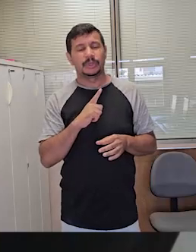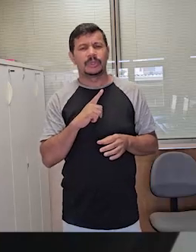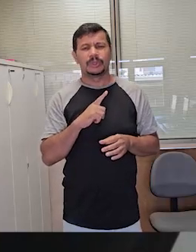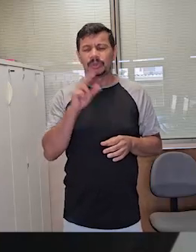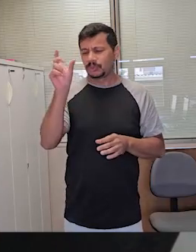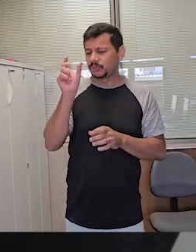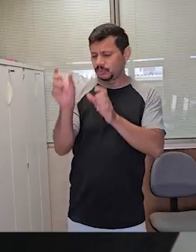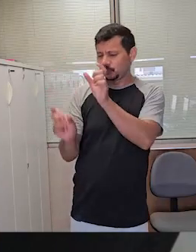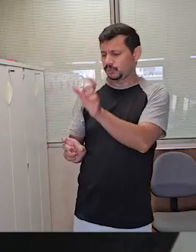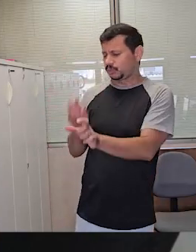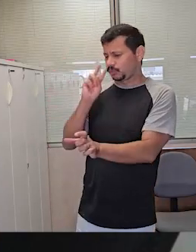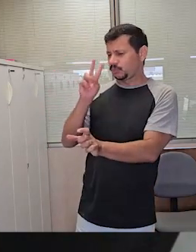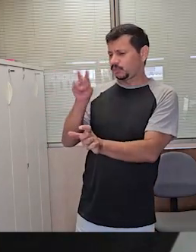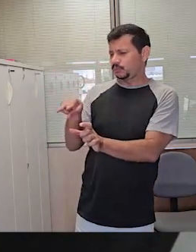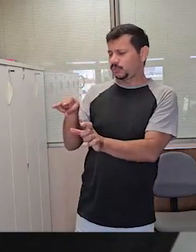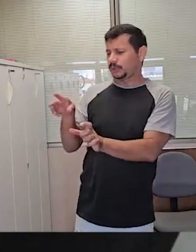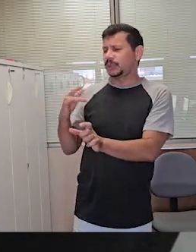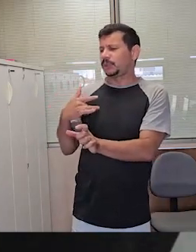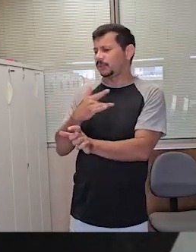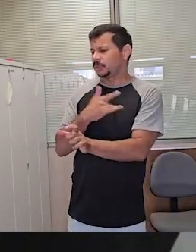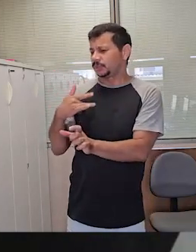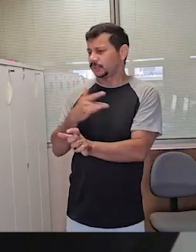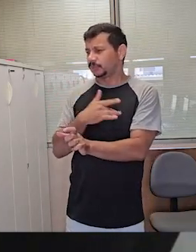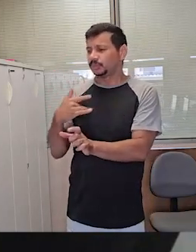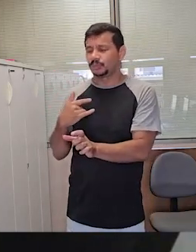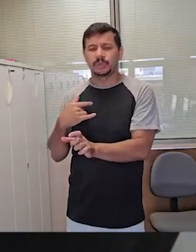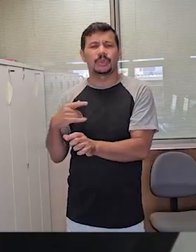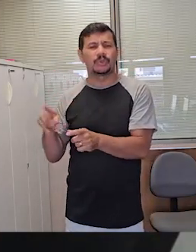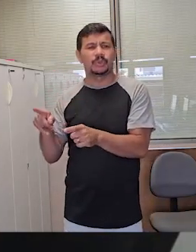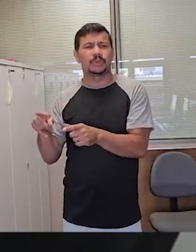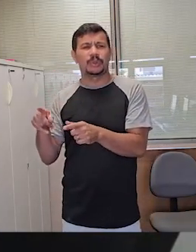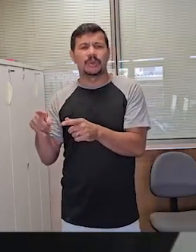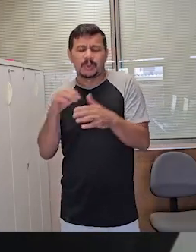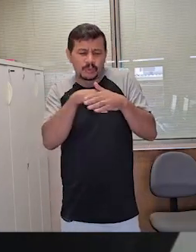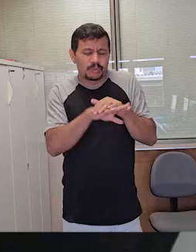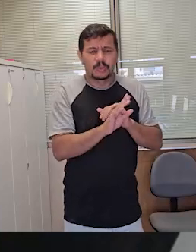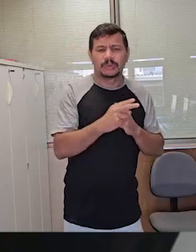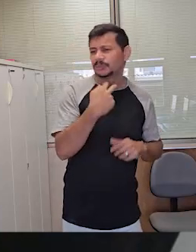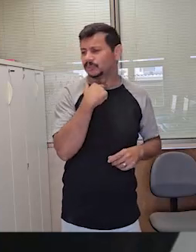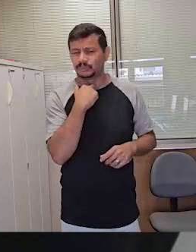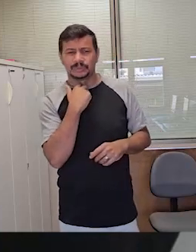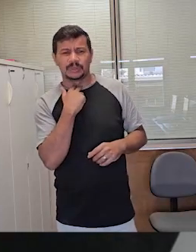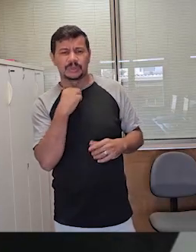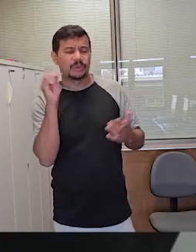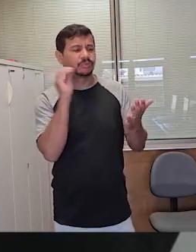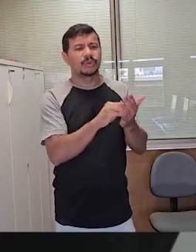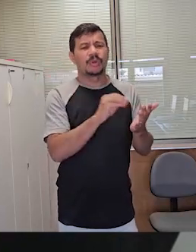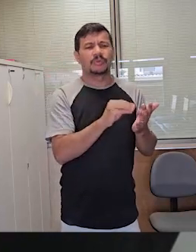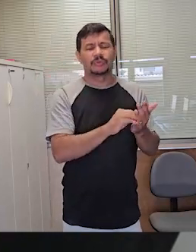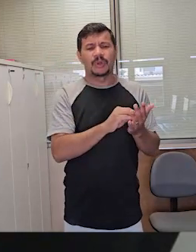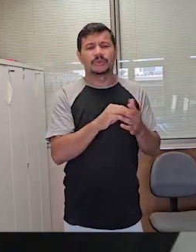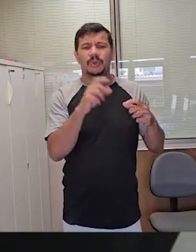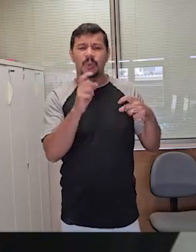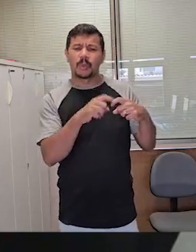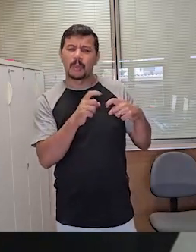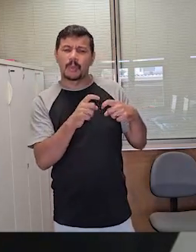olhar só a parte que a gente precisa cuidar da saúde, nós temos as deficiências da saúde que a gente não pode esconder, né? Faltam médicos, né? Faltam